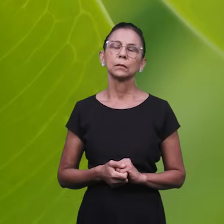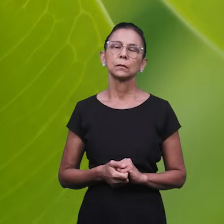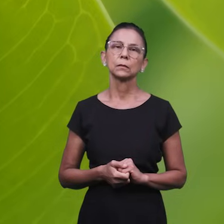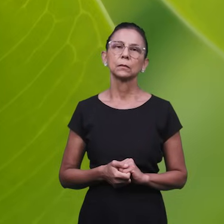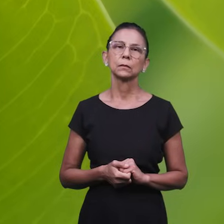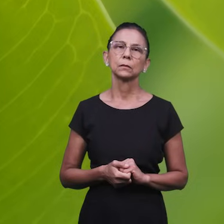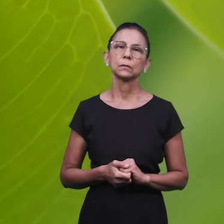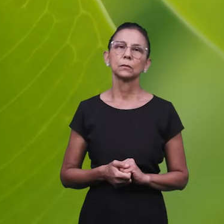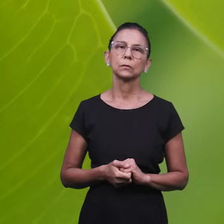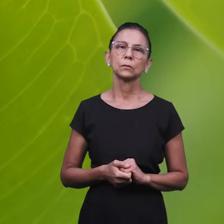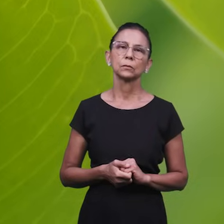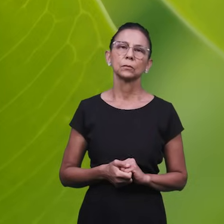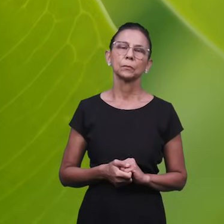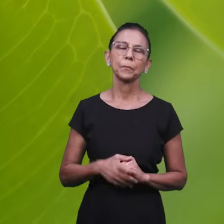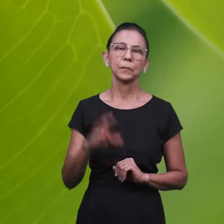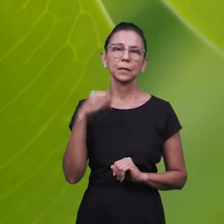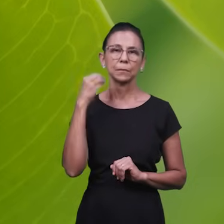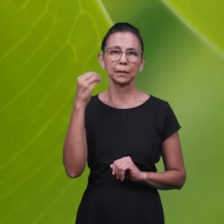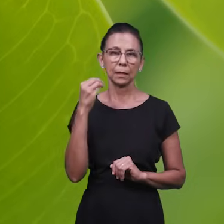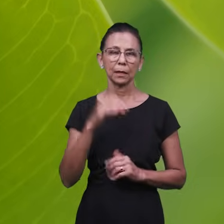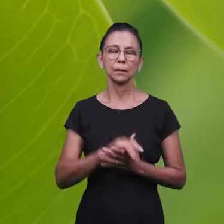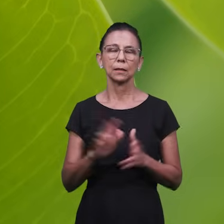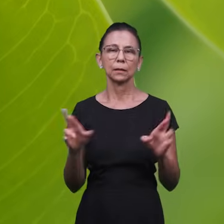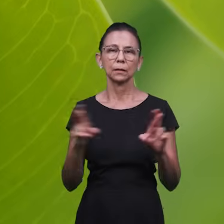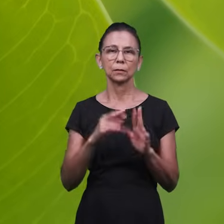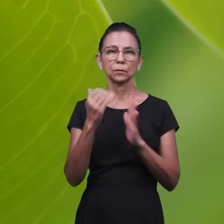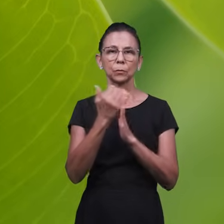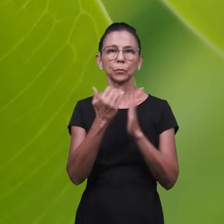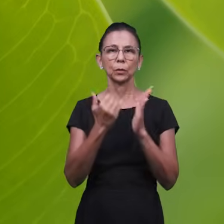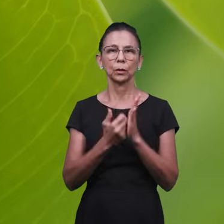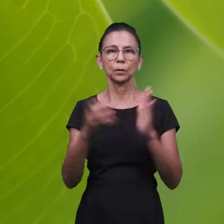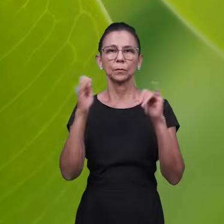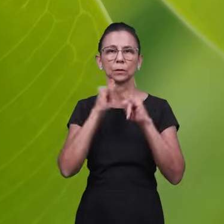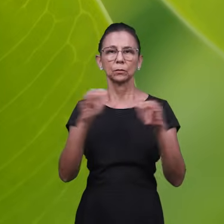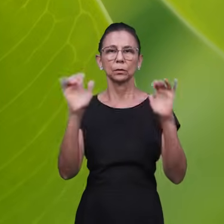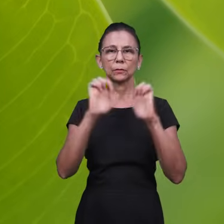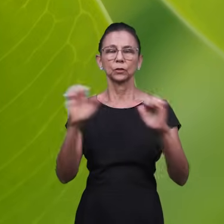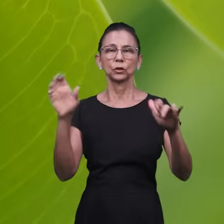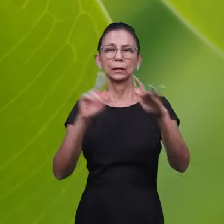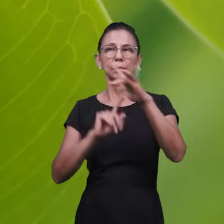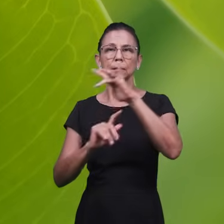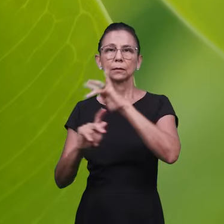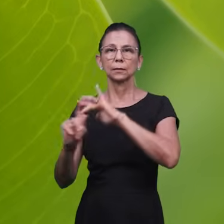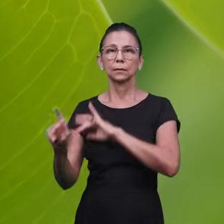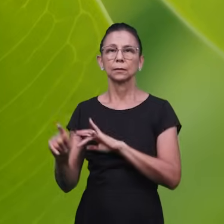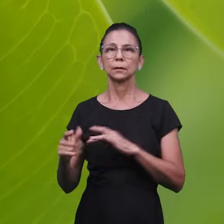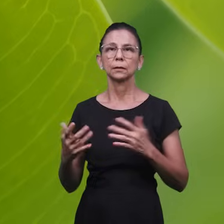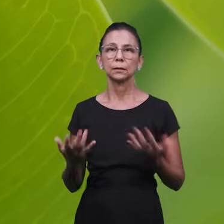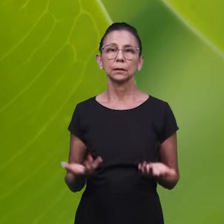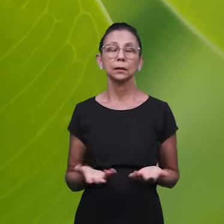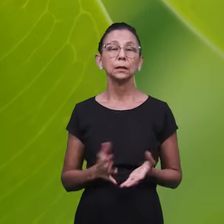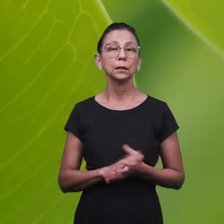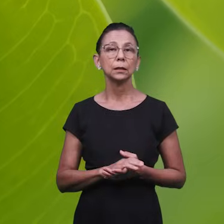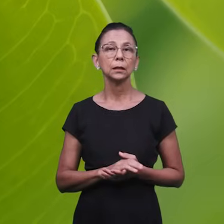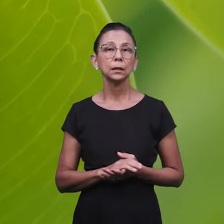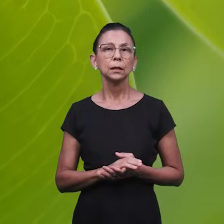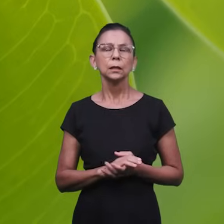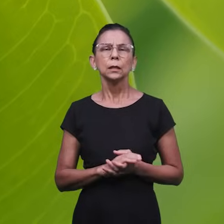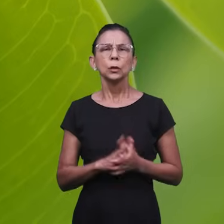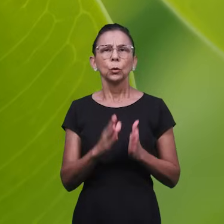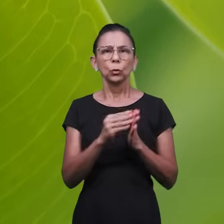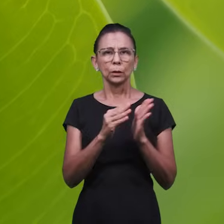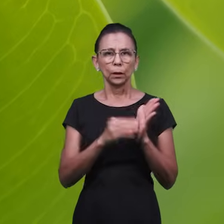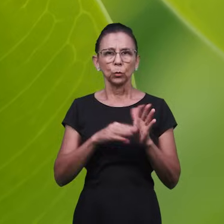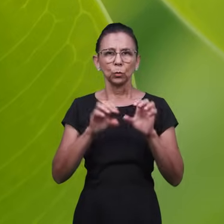nós queremos agora contar a nossa experiência com o programa Evangelho Eterno, anunciando o Evangelho Eterno. E em especial falando sobre o quadro